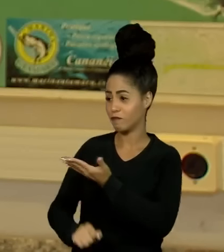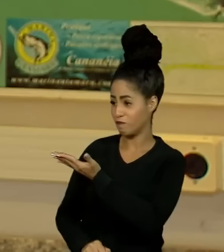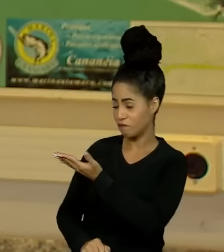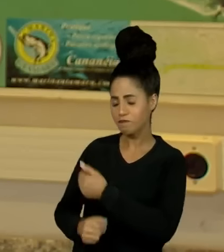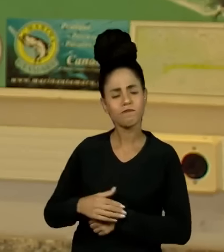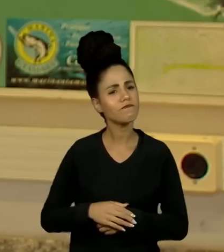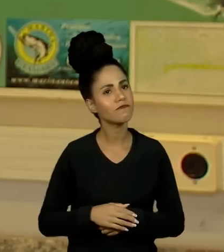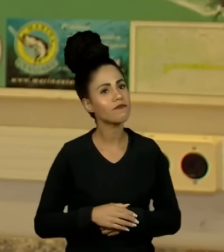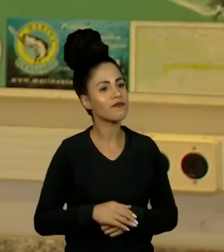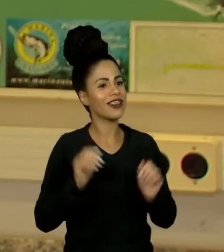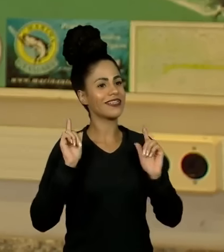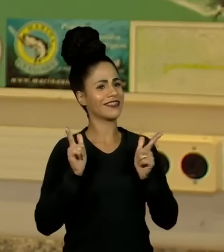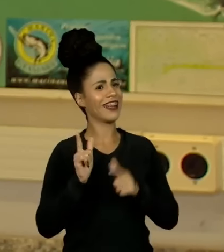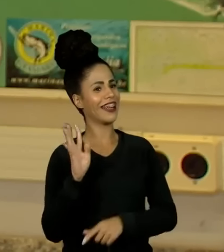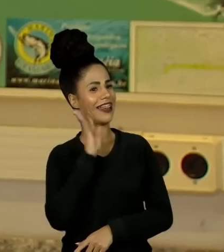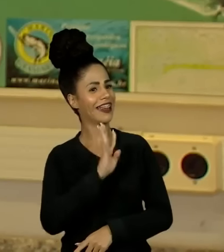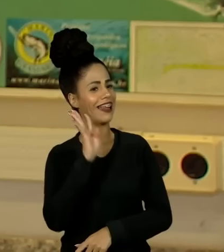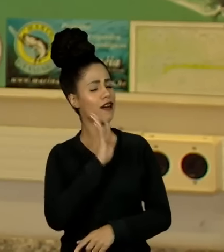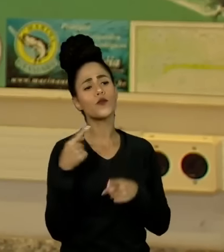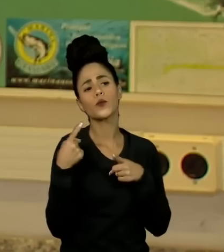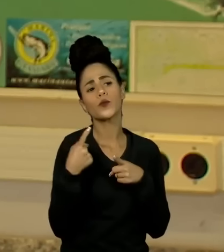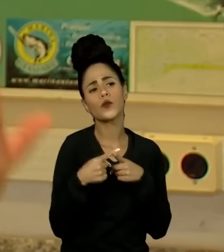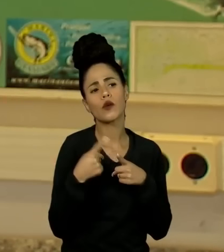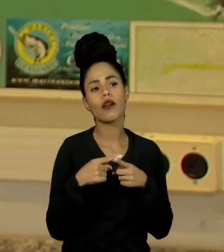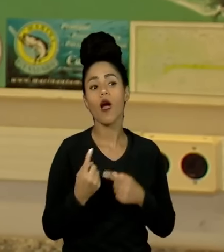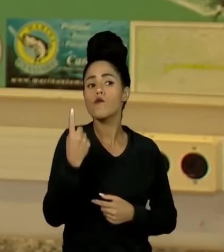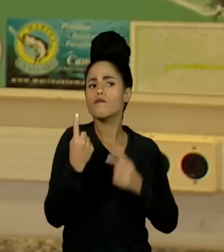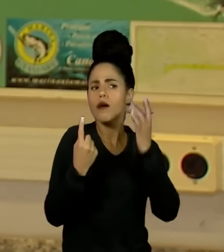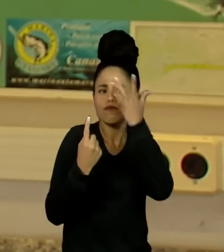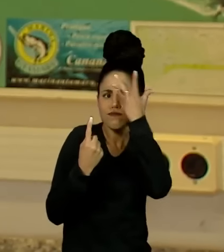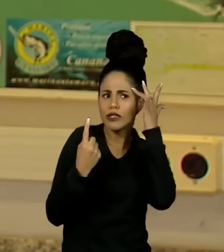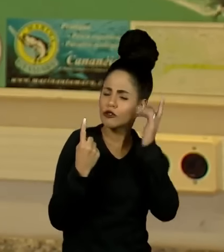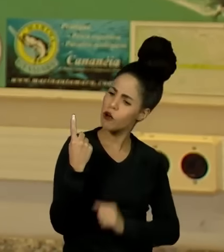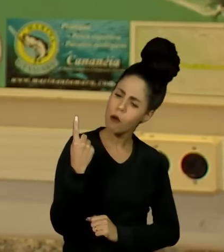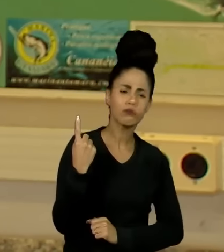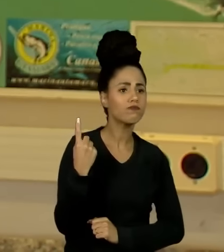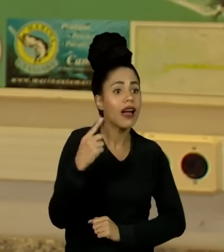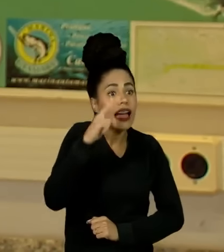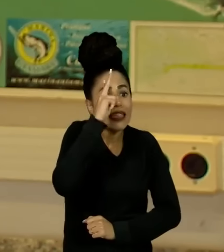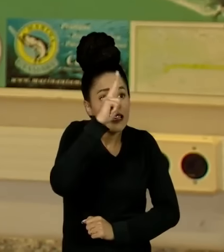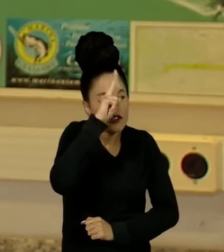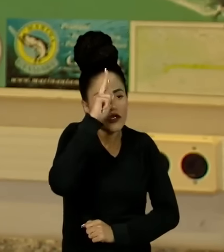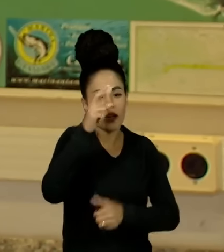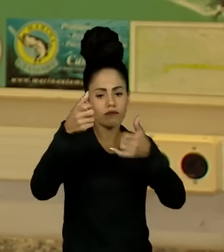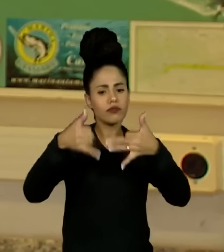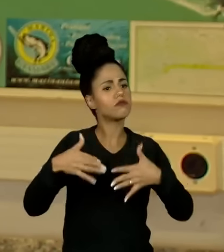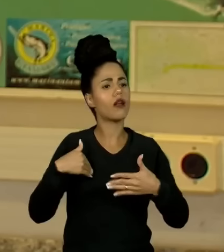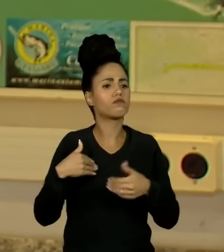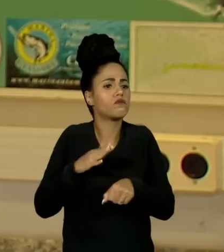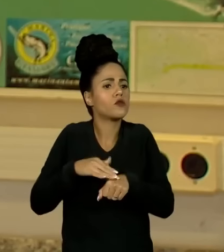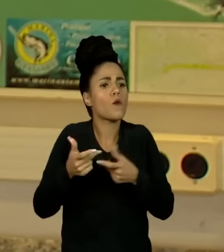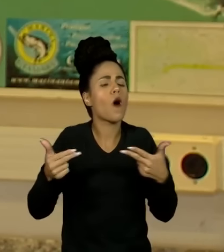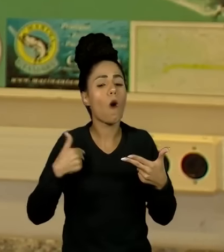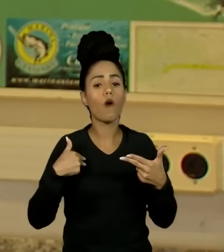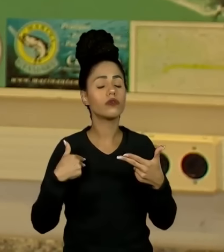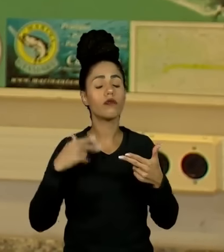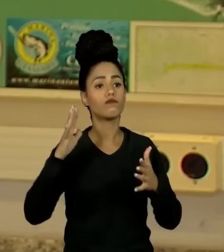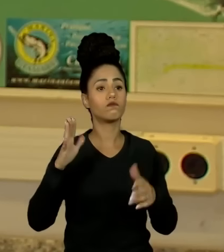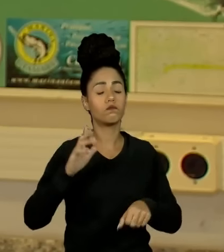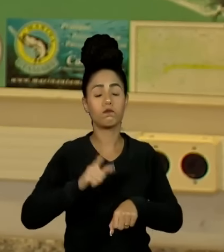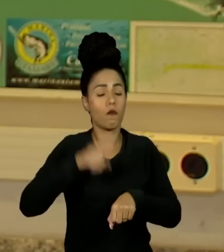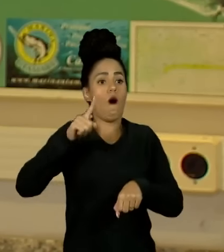achei só divertido de pensar que poderia ter, sei lá, uma pessoa que está agindo de uma determinada forma, está relacionada com alguma coisa e aí